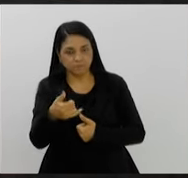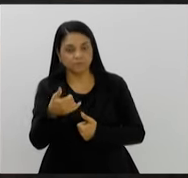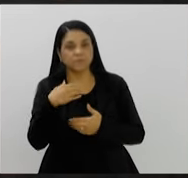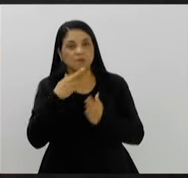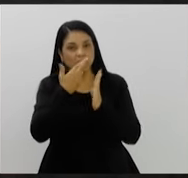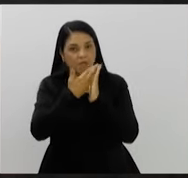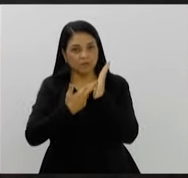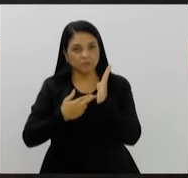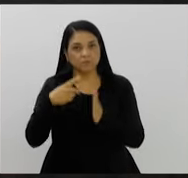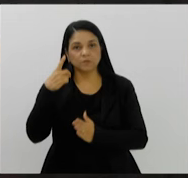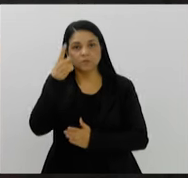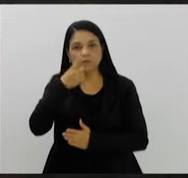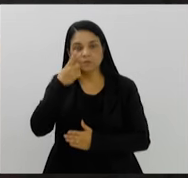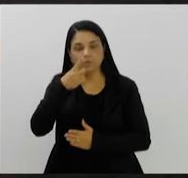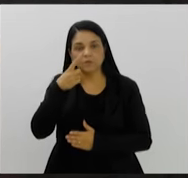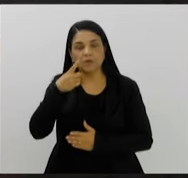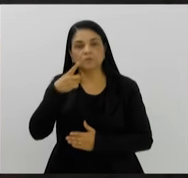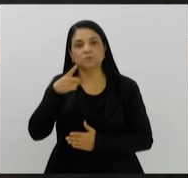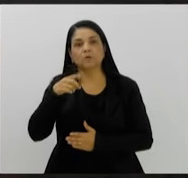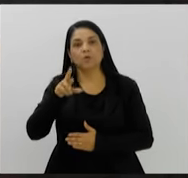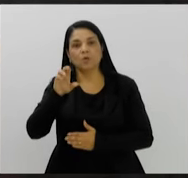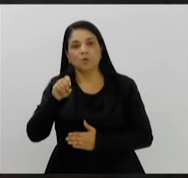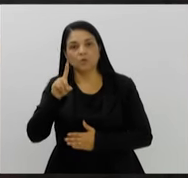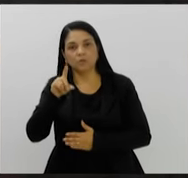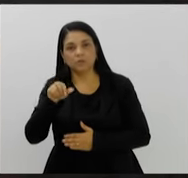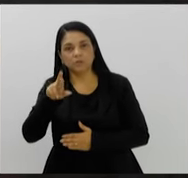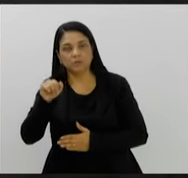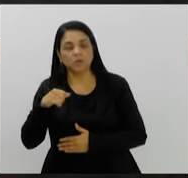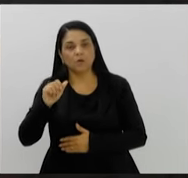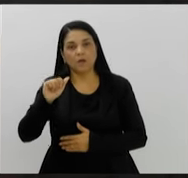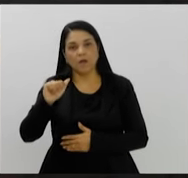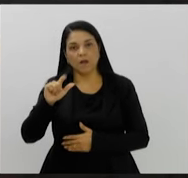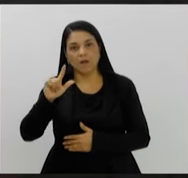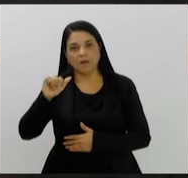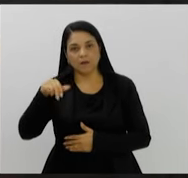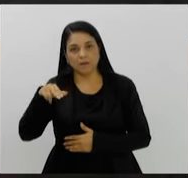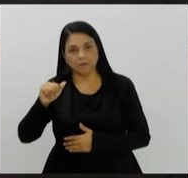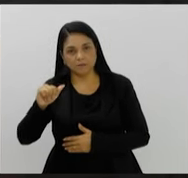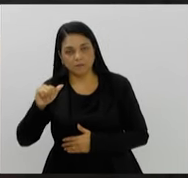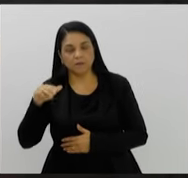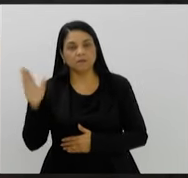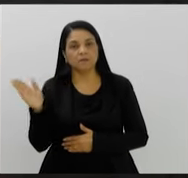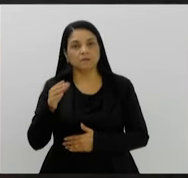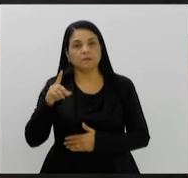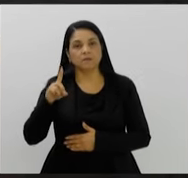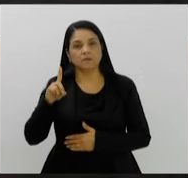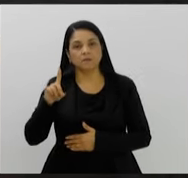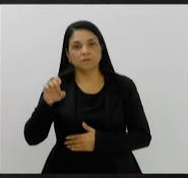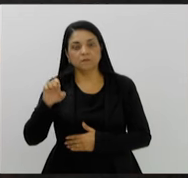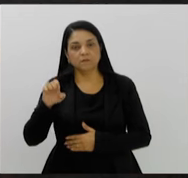relatores deputados Rodrigo Bacelar Alana Passos Dr deodalto e Andrezinho siciliano